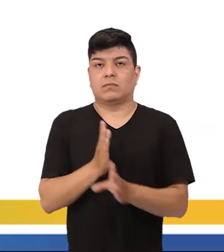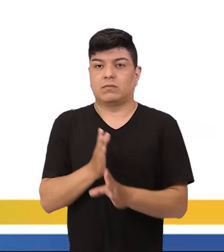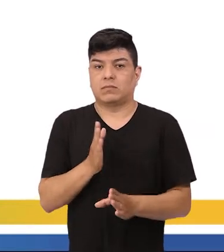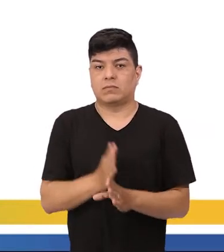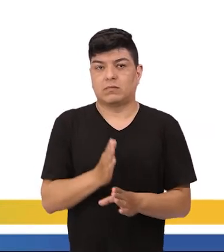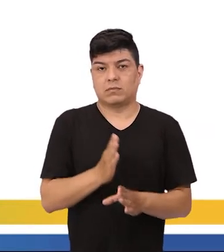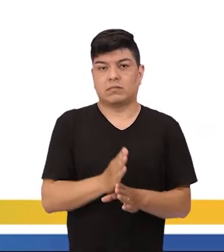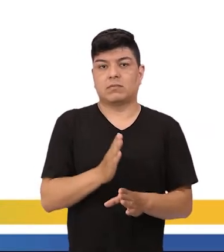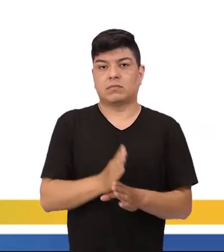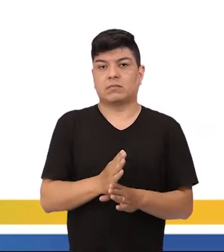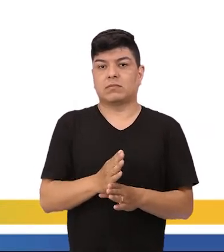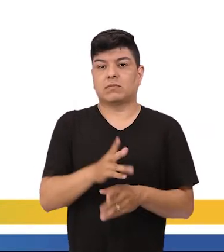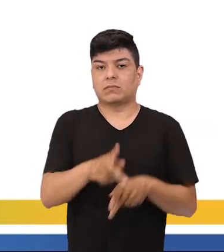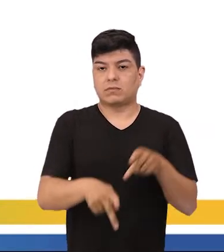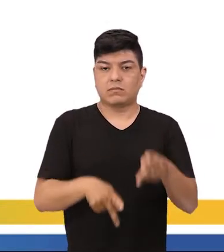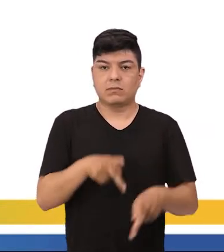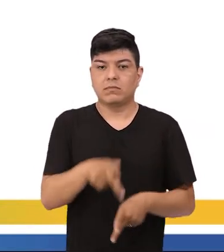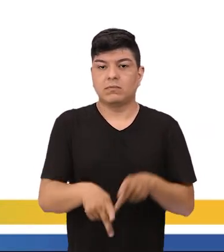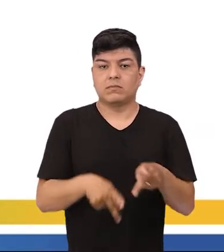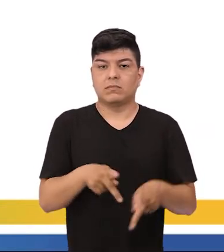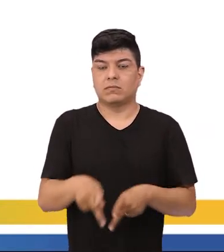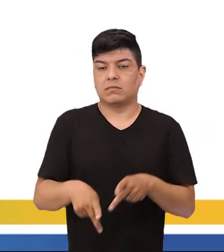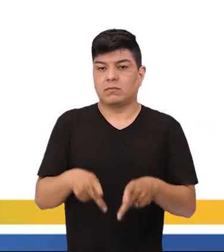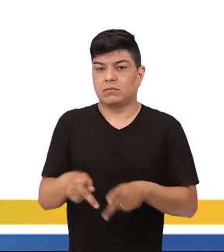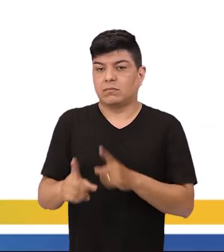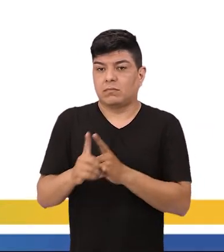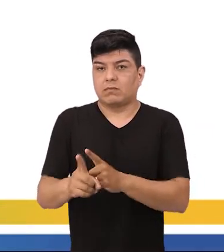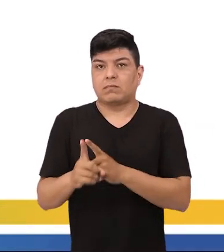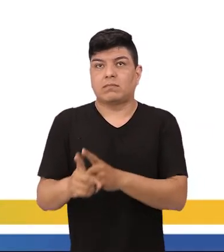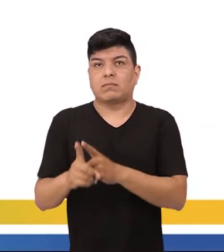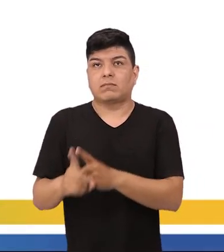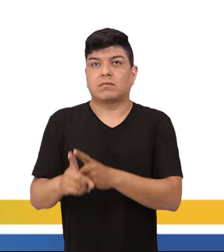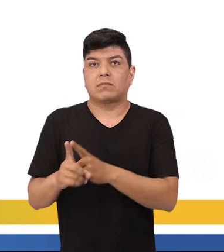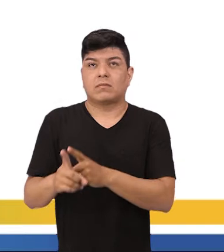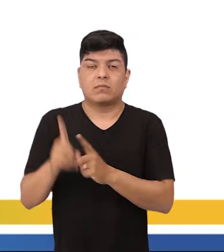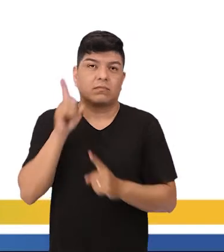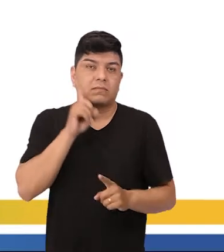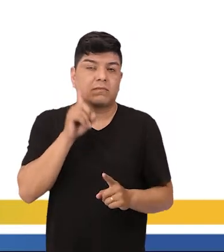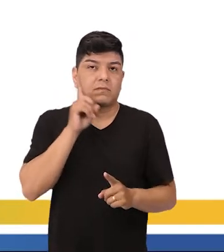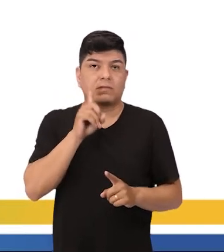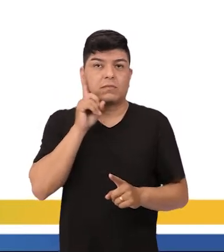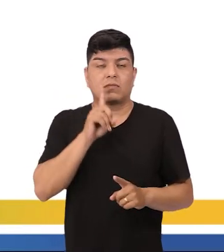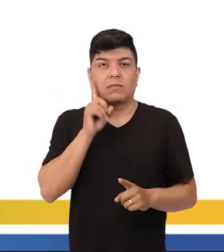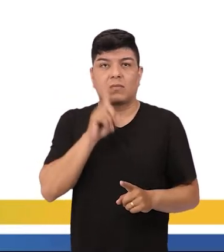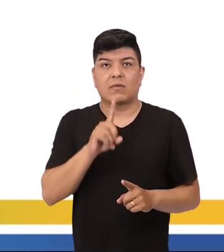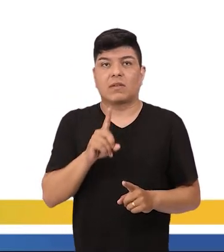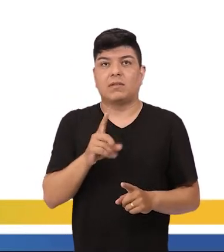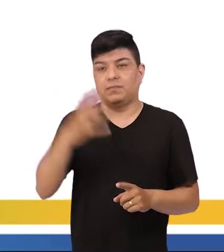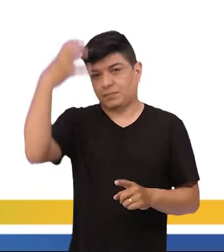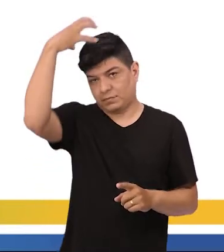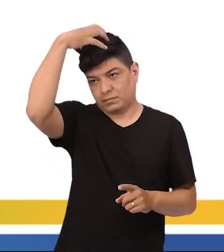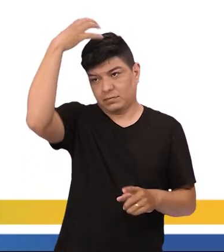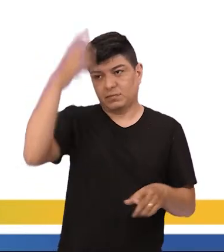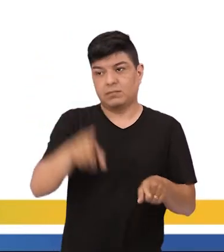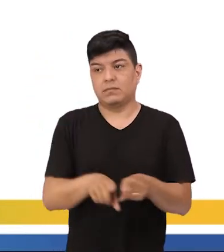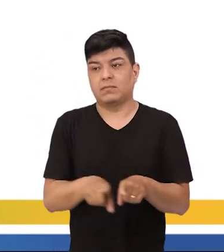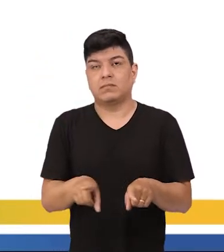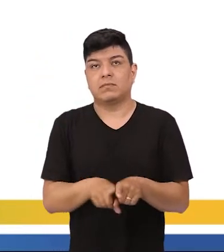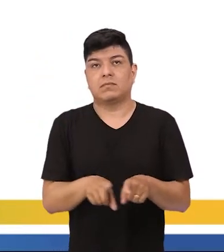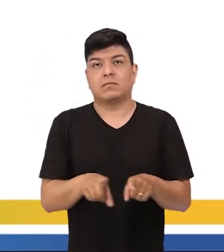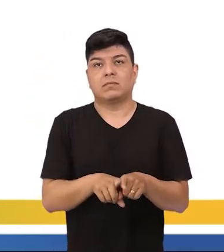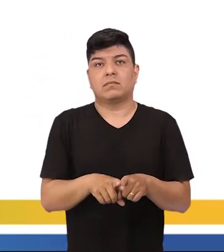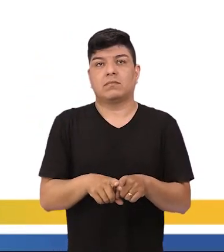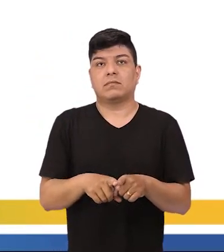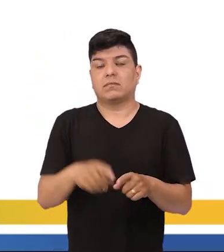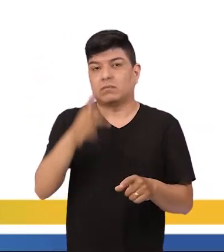excedente populacional, pelas perseguições religiosas, como os Estados Unidos, né? Esse caso da coroa. Então, são